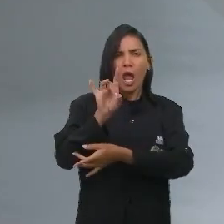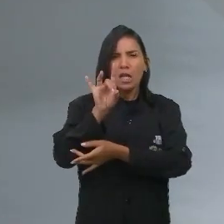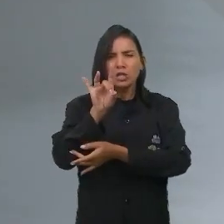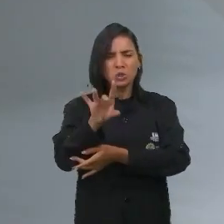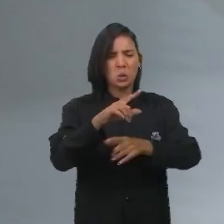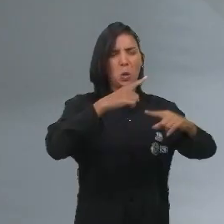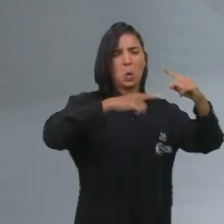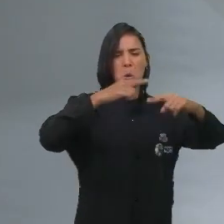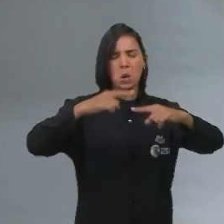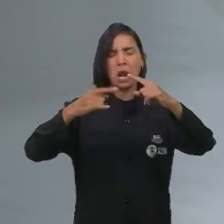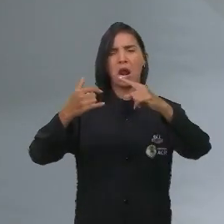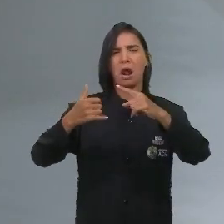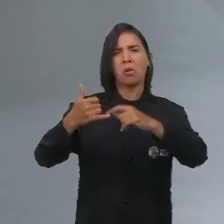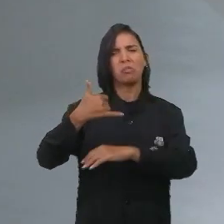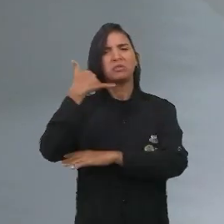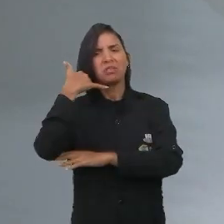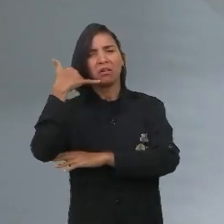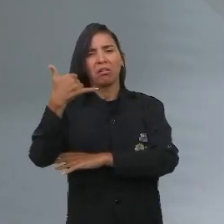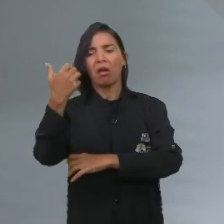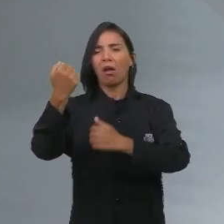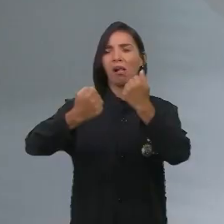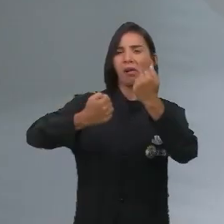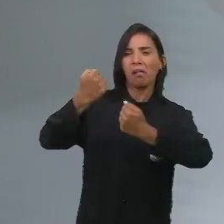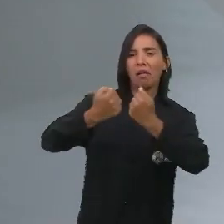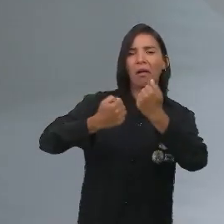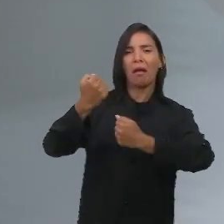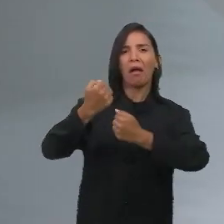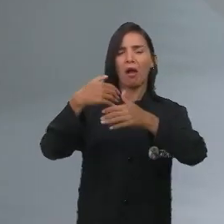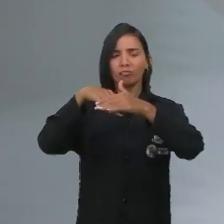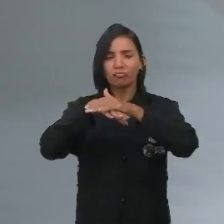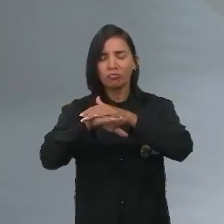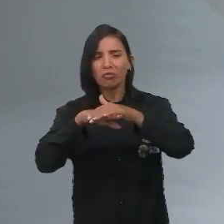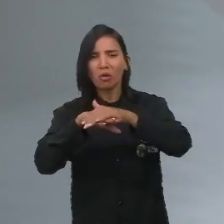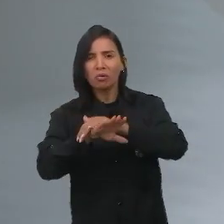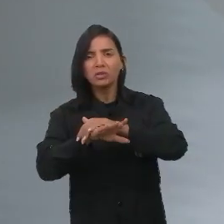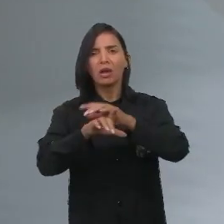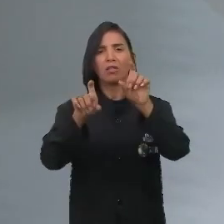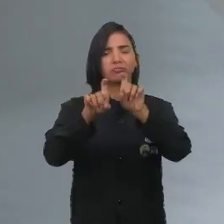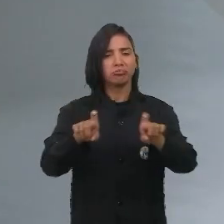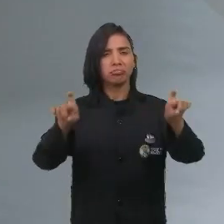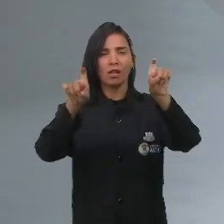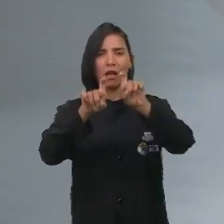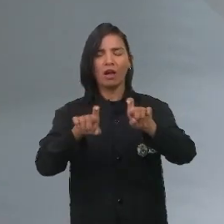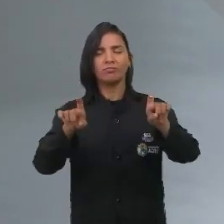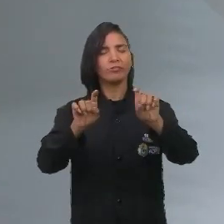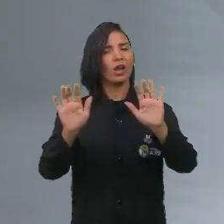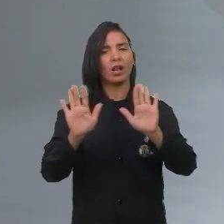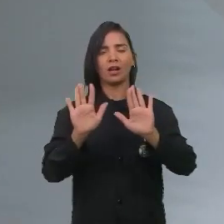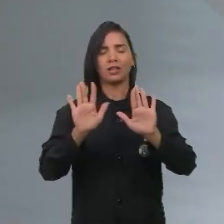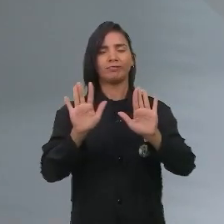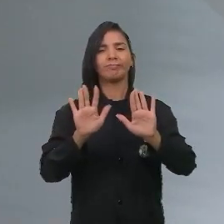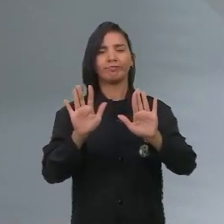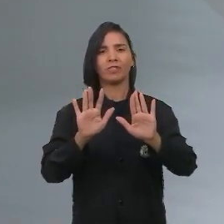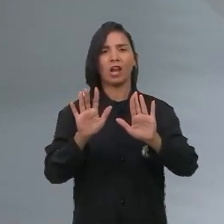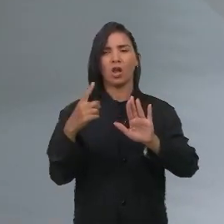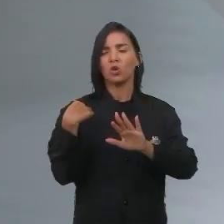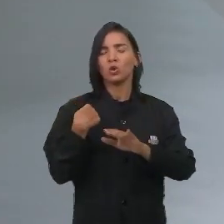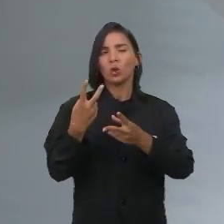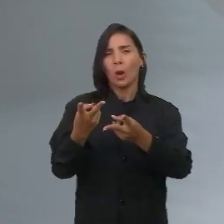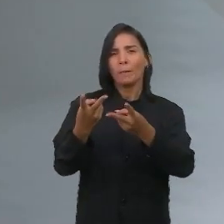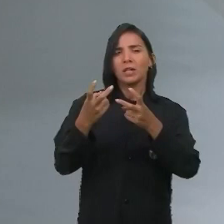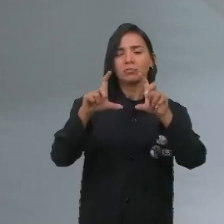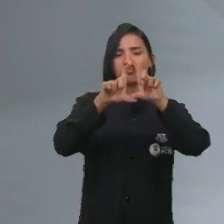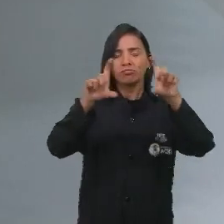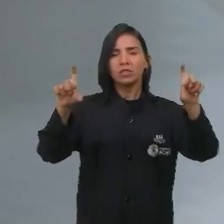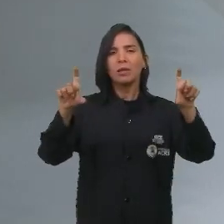é o celular, que é o carro, que é o tênis, que é um computador. Vocês podem perceber através do enunciado